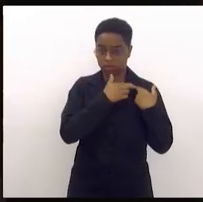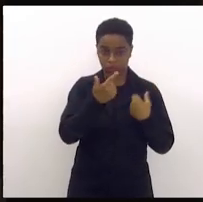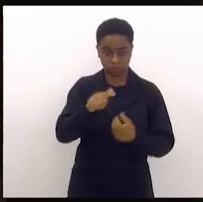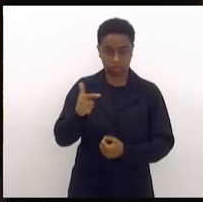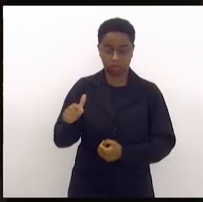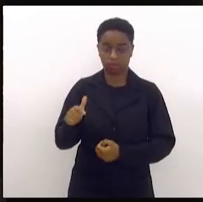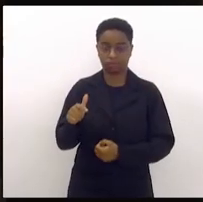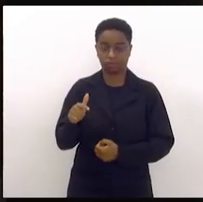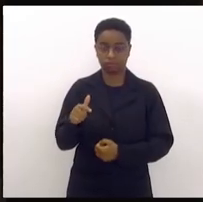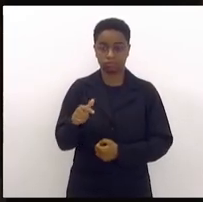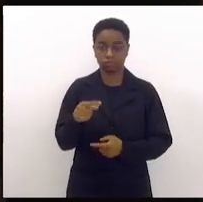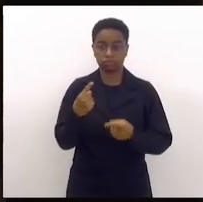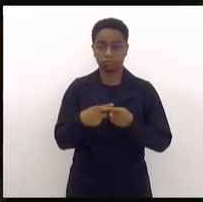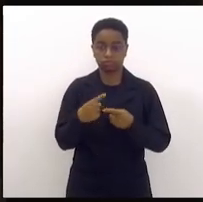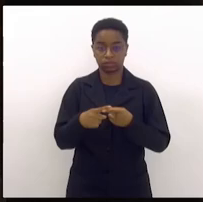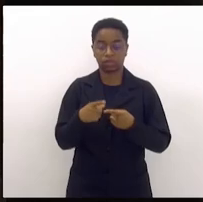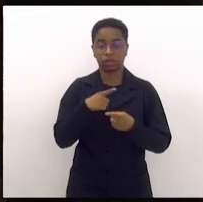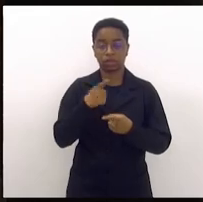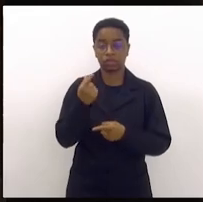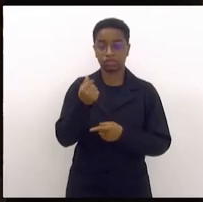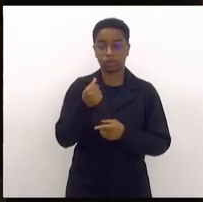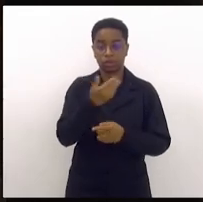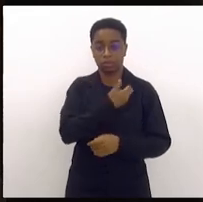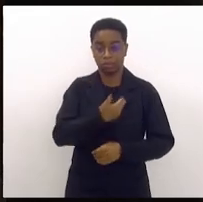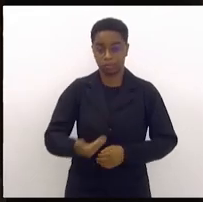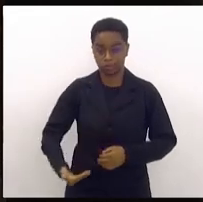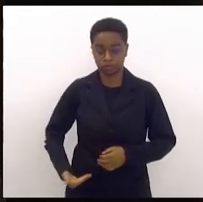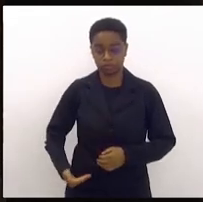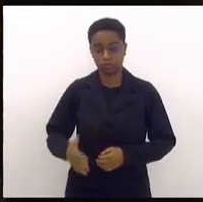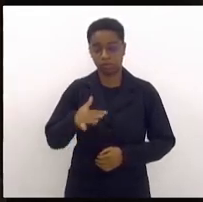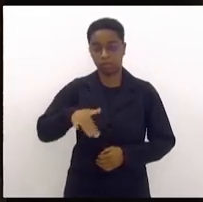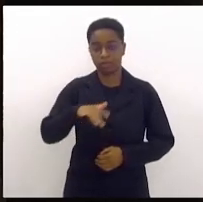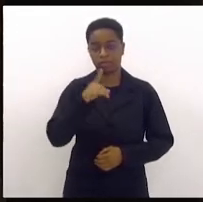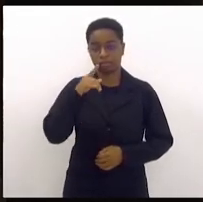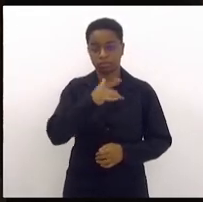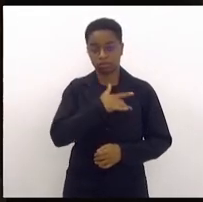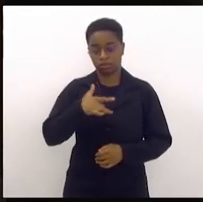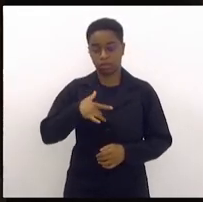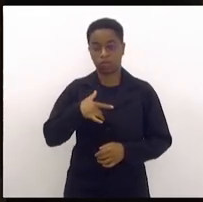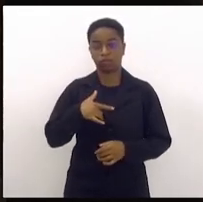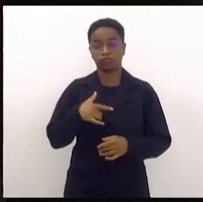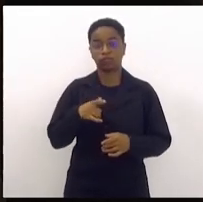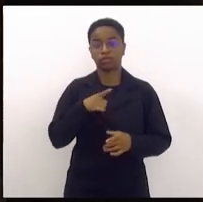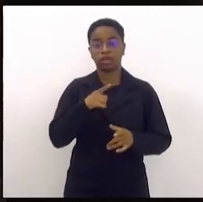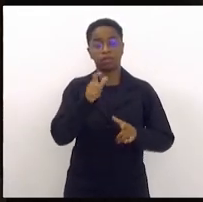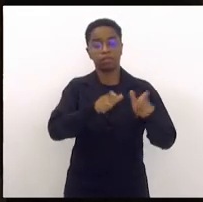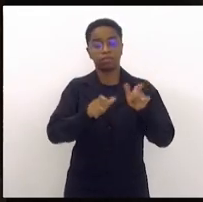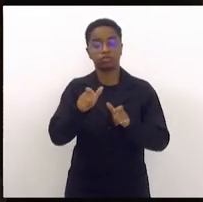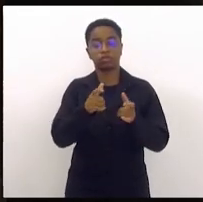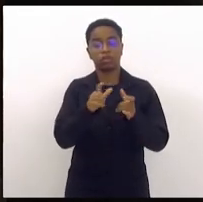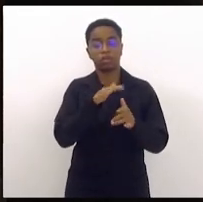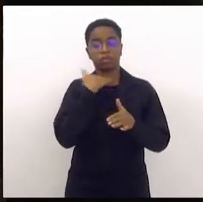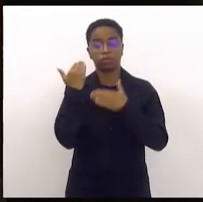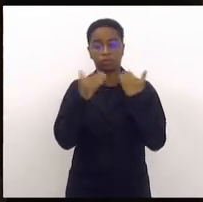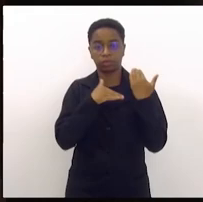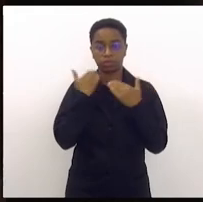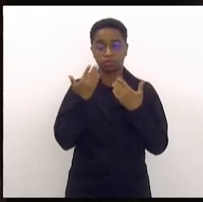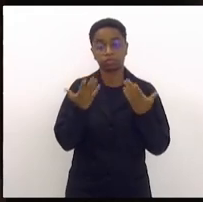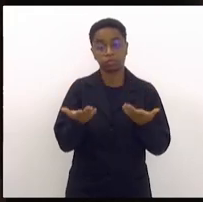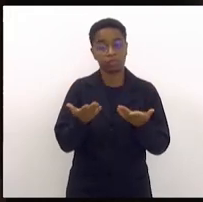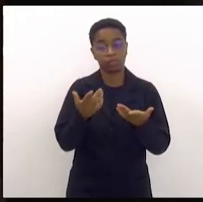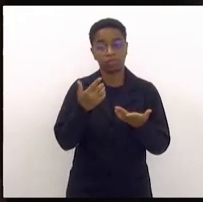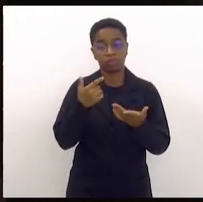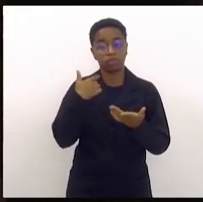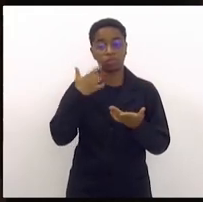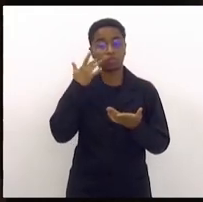irresponsável, porque trata-se de dinheiro público, e quem rouba dinheiro público da saúde está roubando vidas. Rouba vidas. Não contava que eu